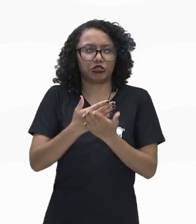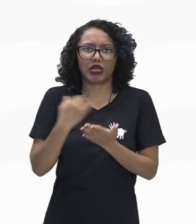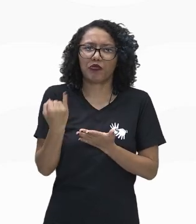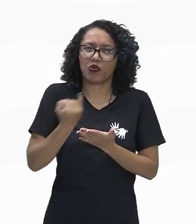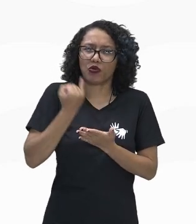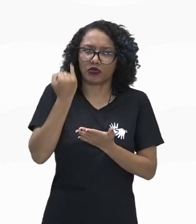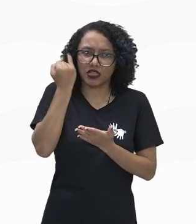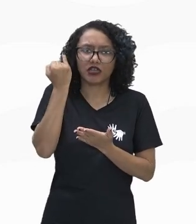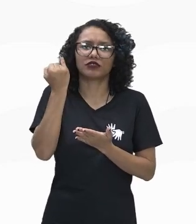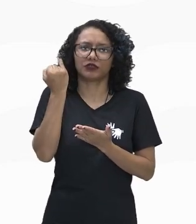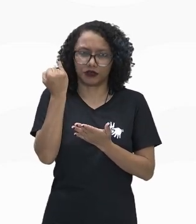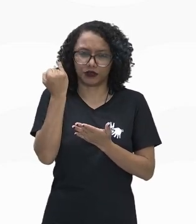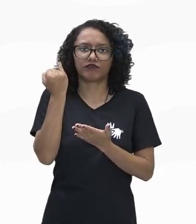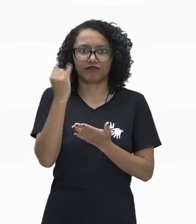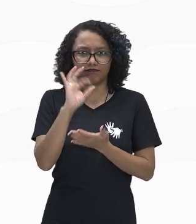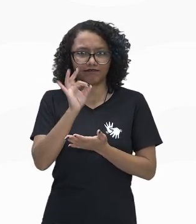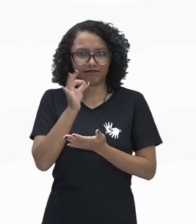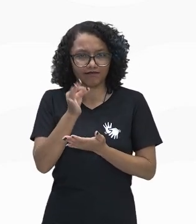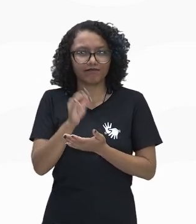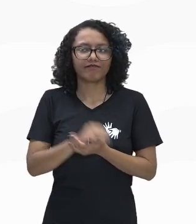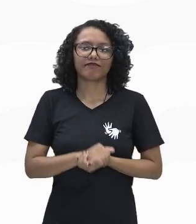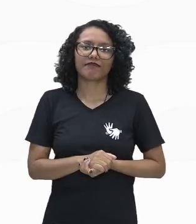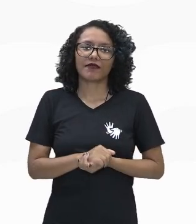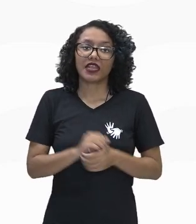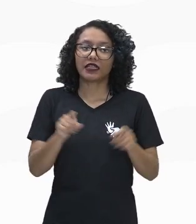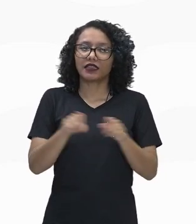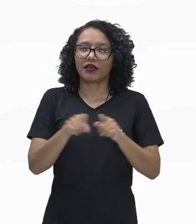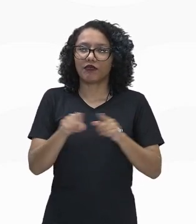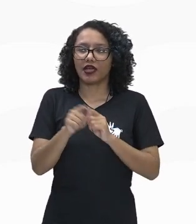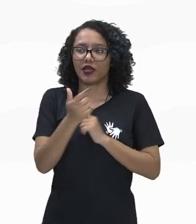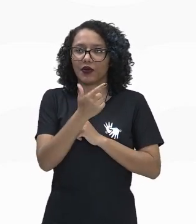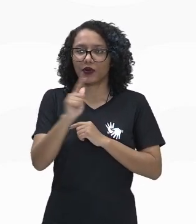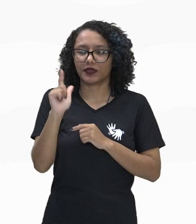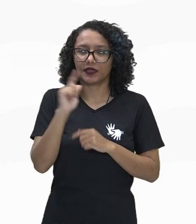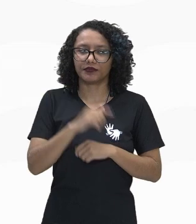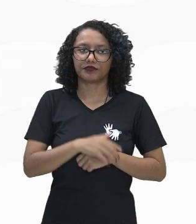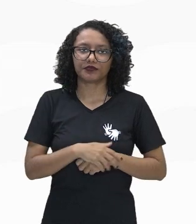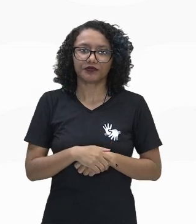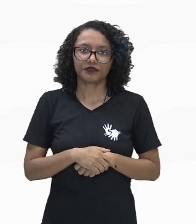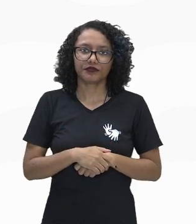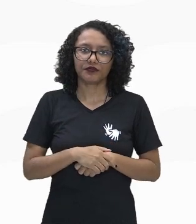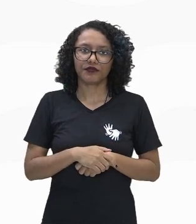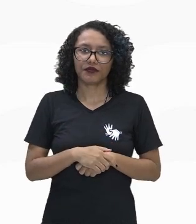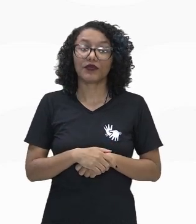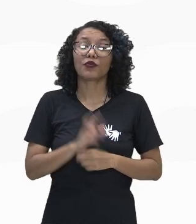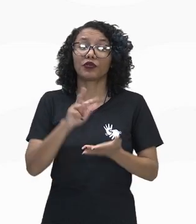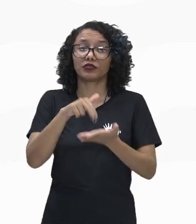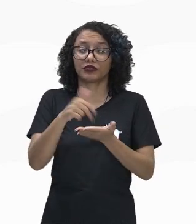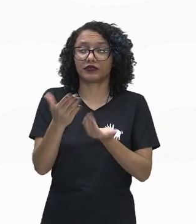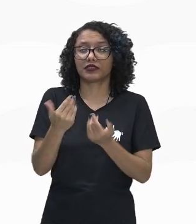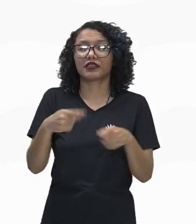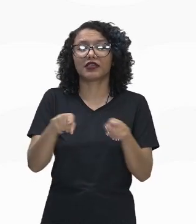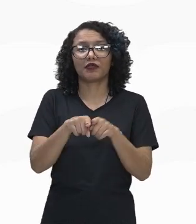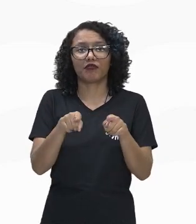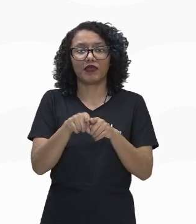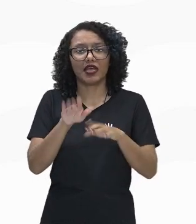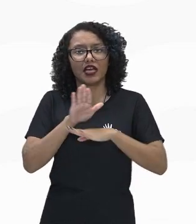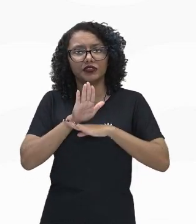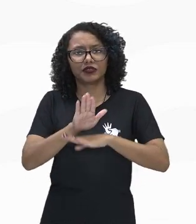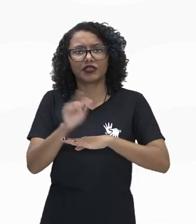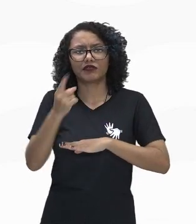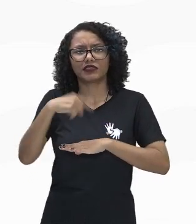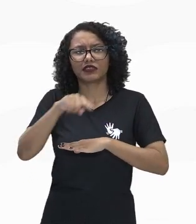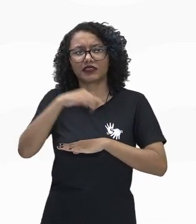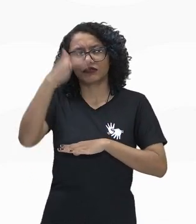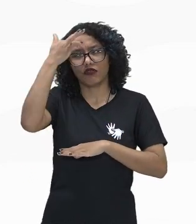é relevante, certo? Bem, destaco também que esse protagonismo juvenil ajuda vocês a compreender ali o